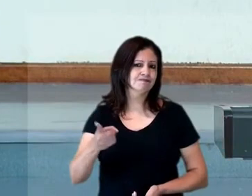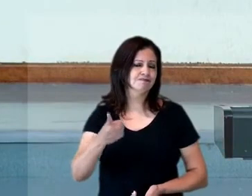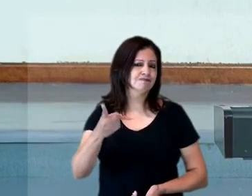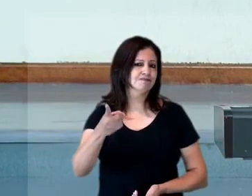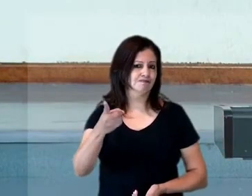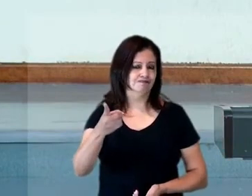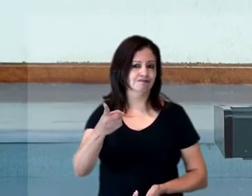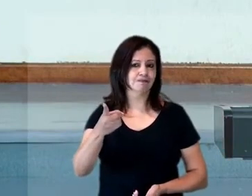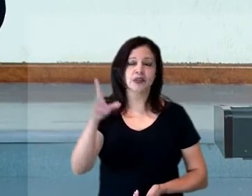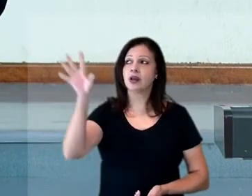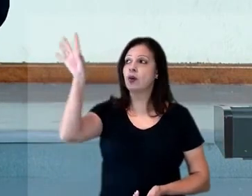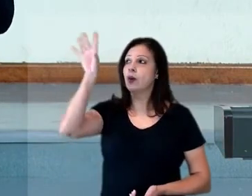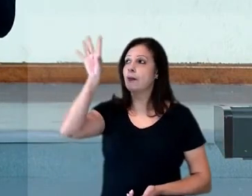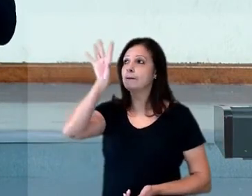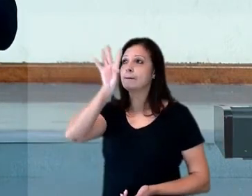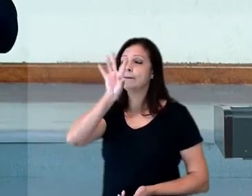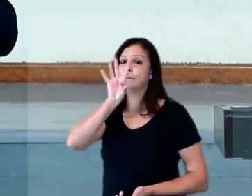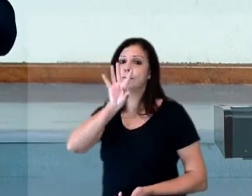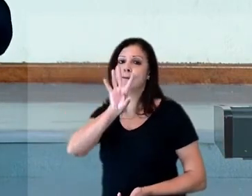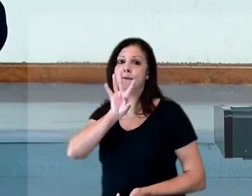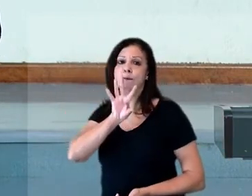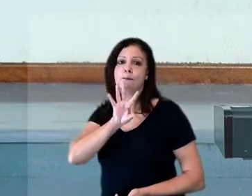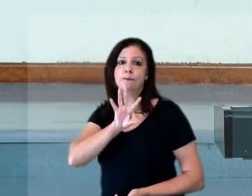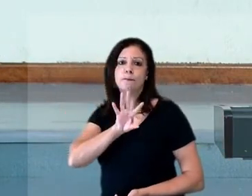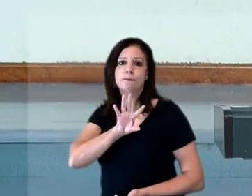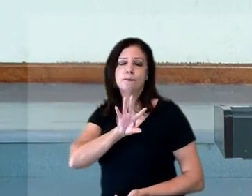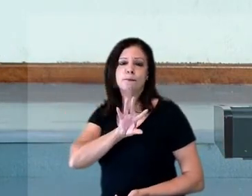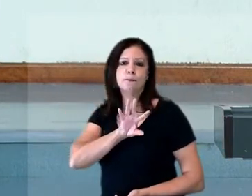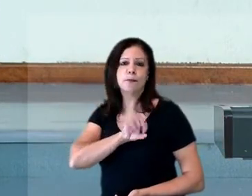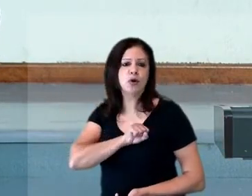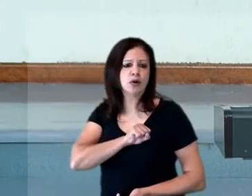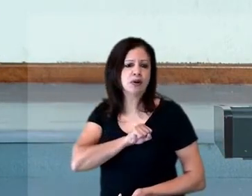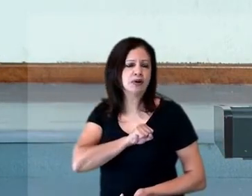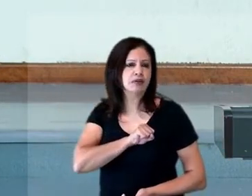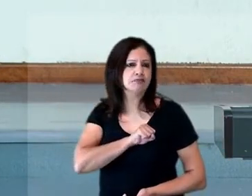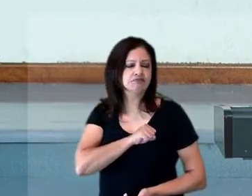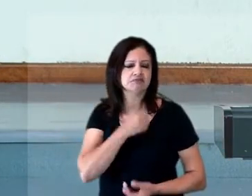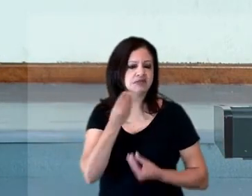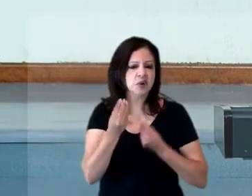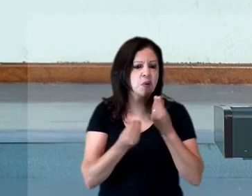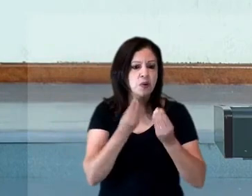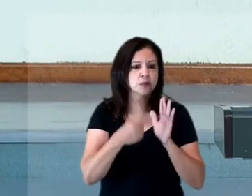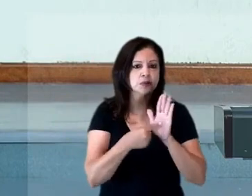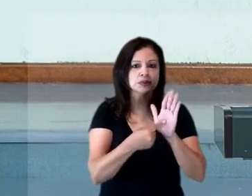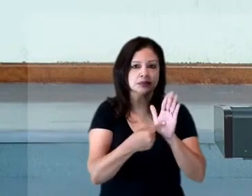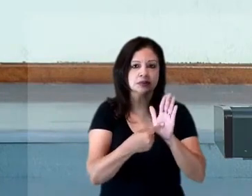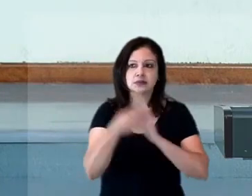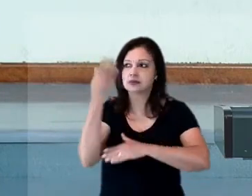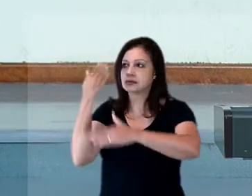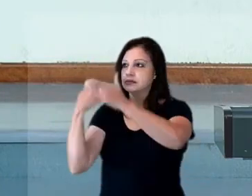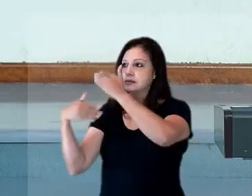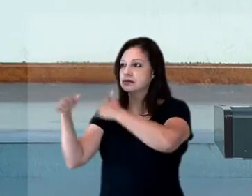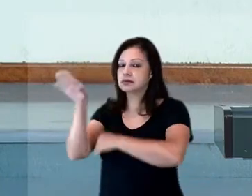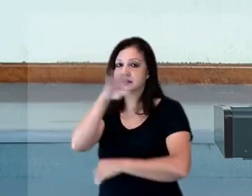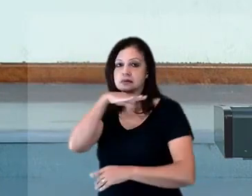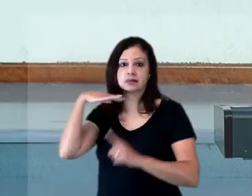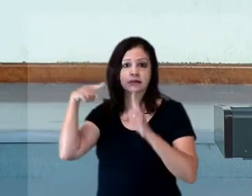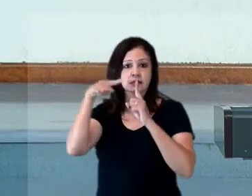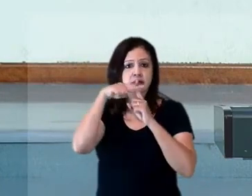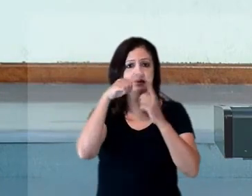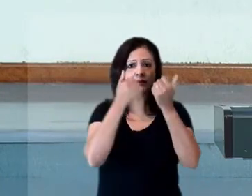Um amor que custou a sua própria vida. Um amor que excede ao nosso entendimento. Nós não conseguimos